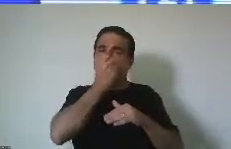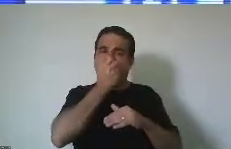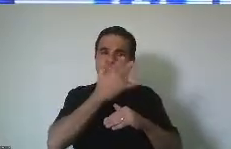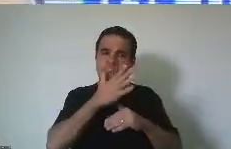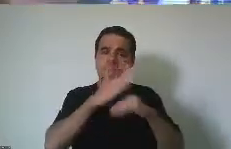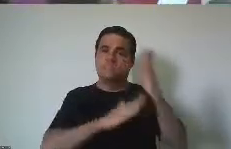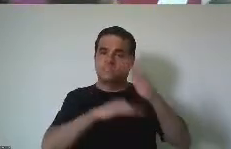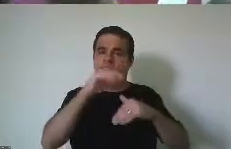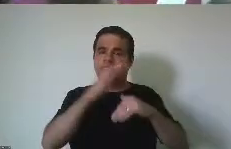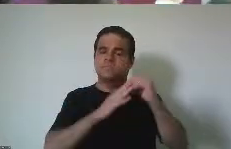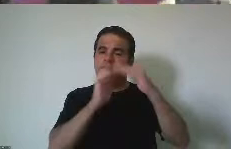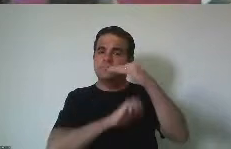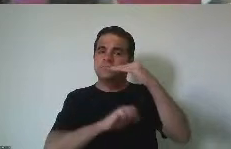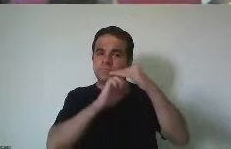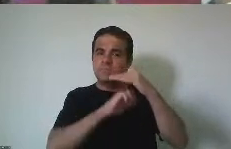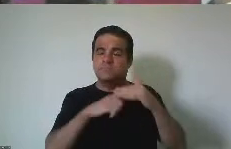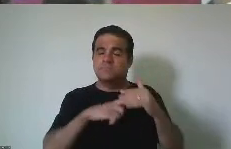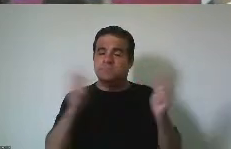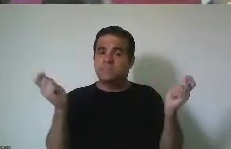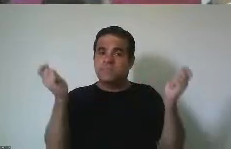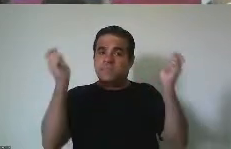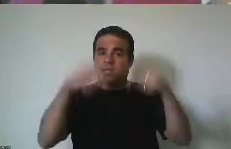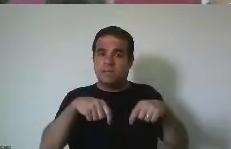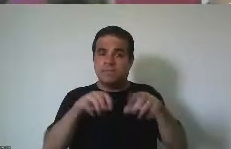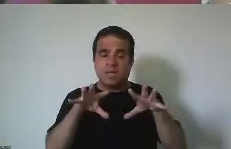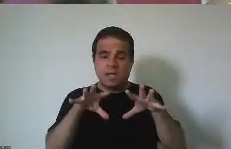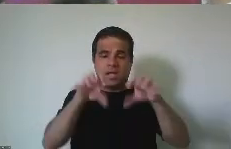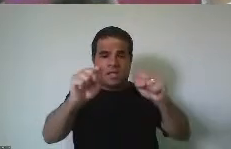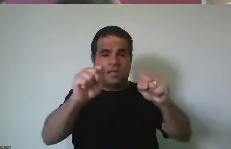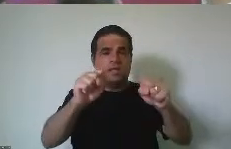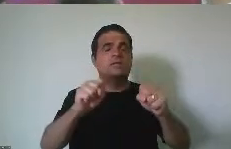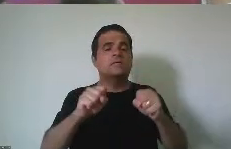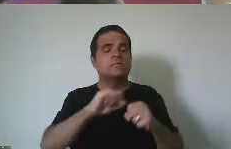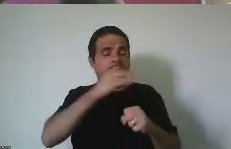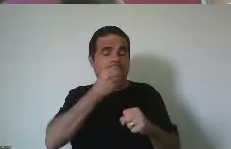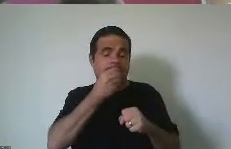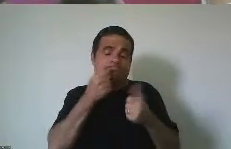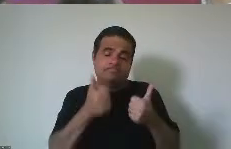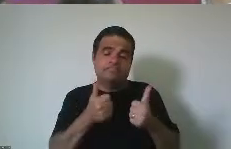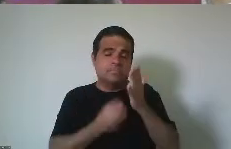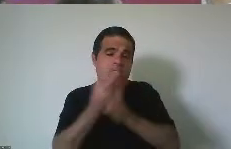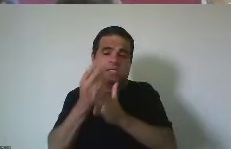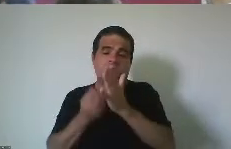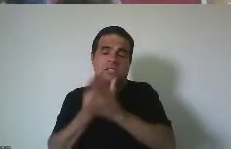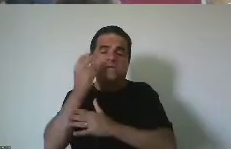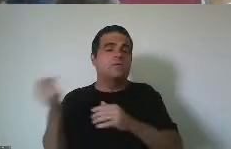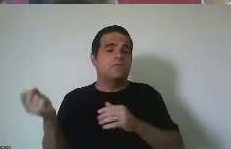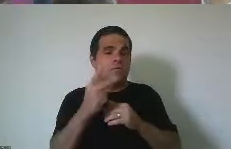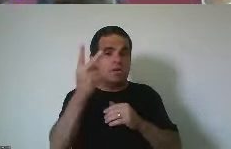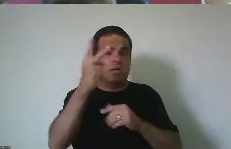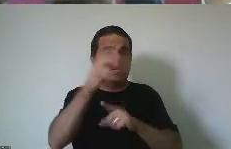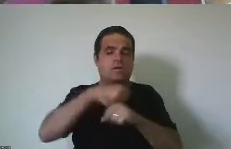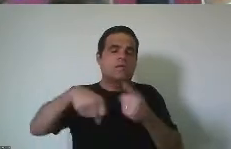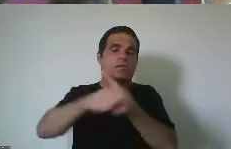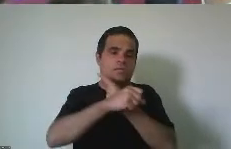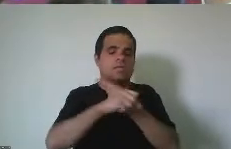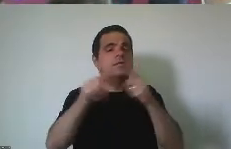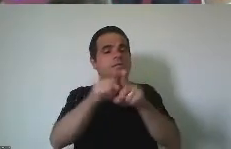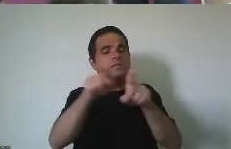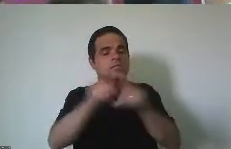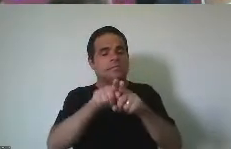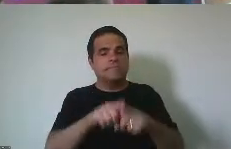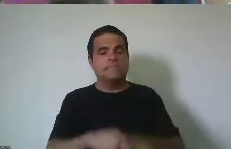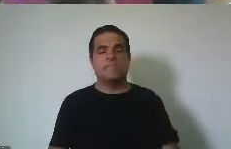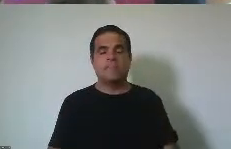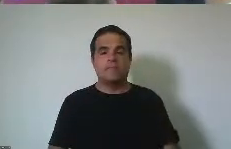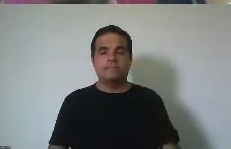companhia que tem a capacidade de tomar esse proveito criando valor para o acionista e para a sociedade falando